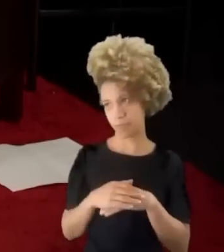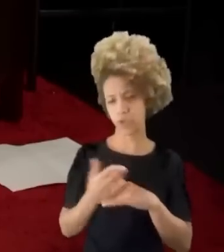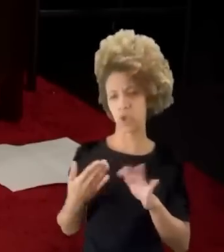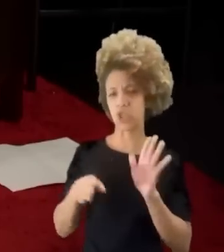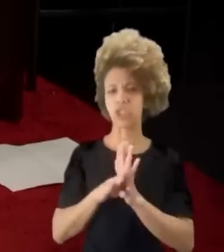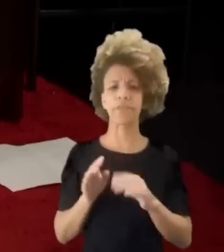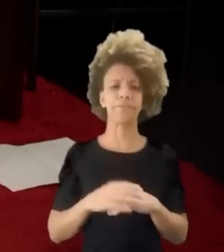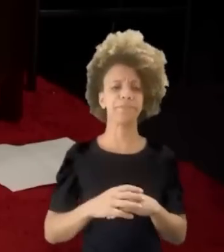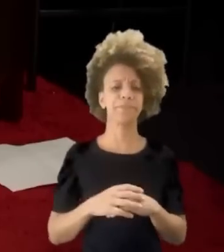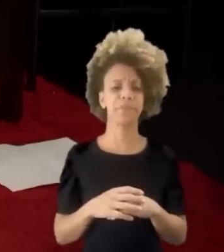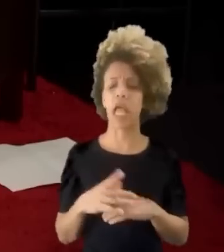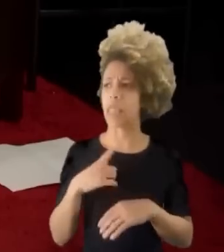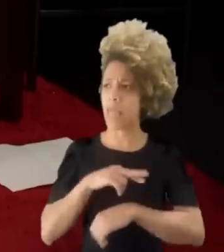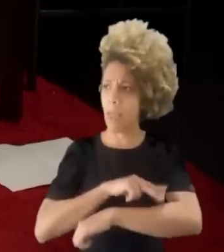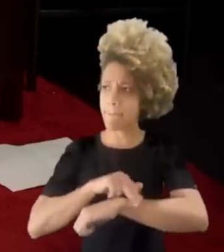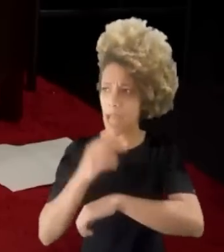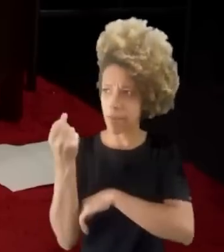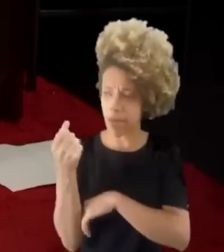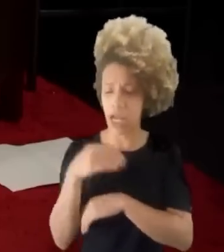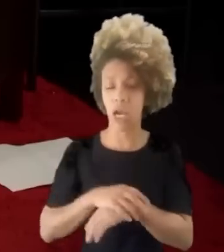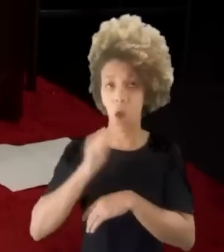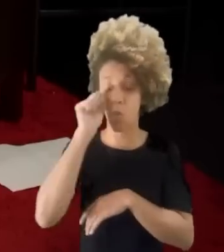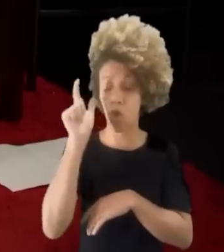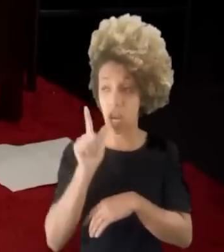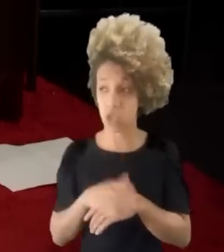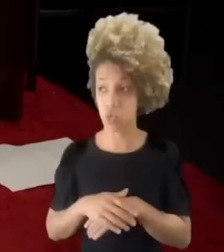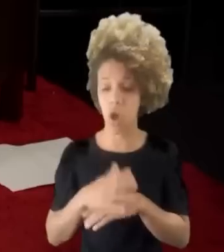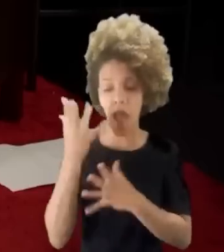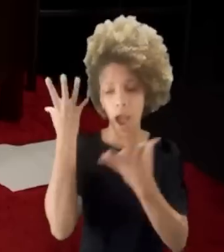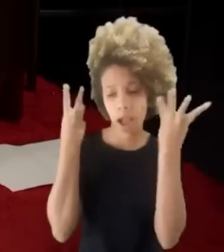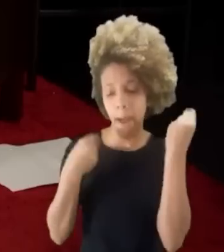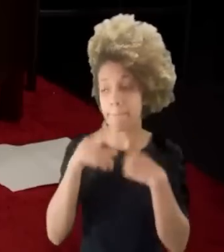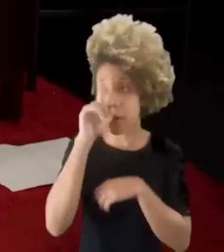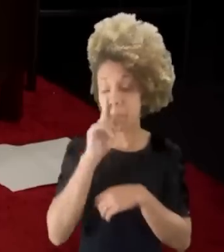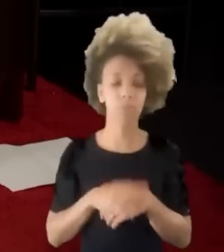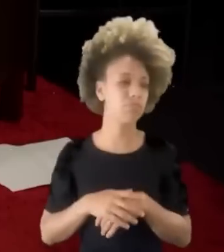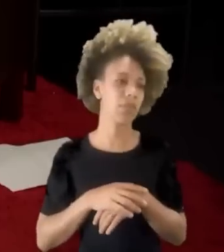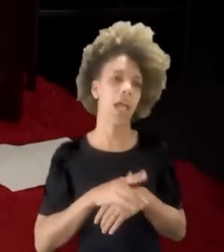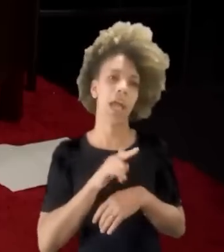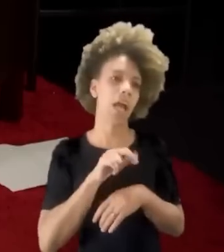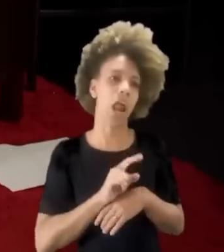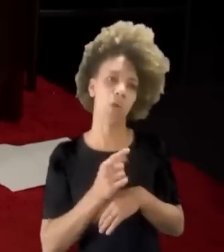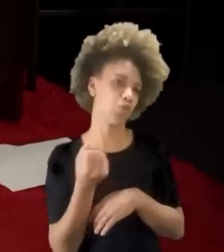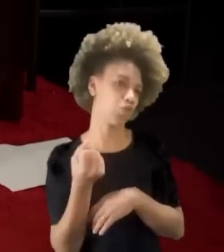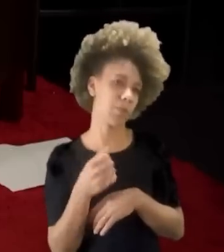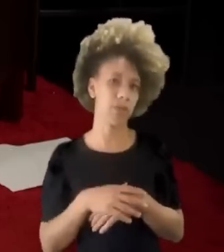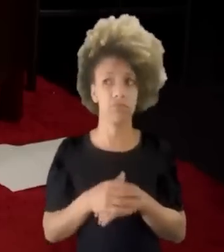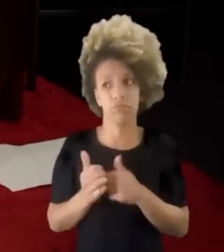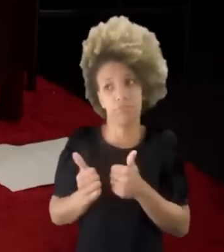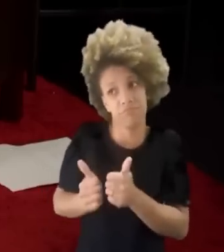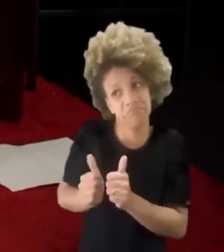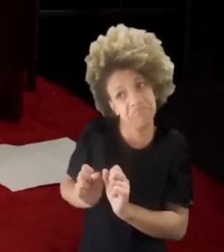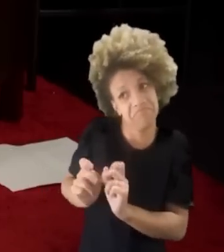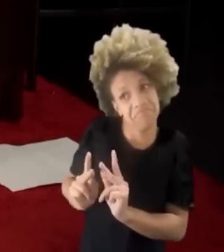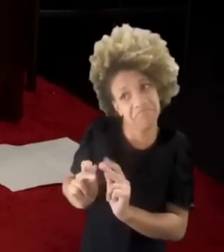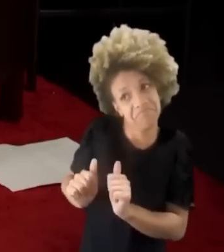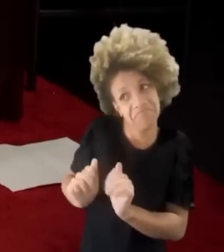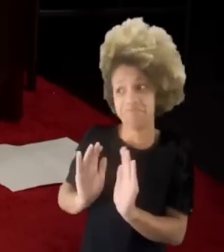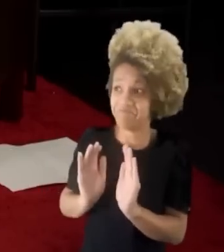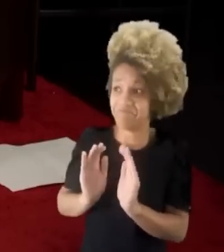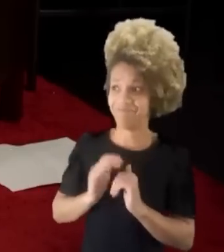um cara por exemplo em mim e fala assim o cara tem a pele branca o olho azul o cabelo loiro e fala assim galo eu não sou branco eu falei demorou